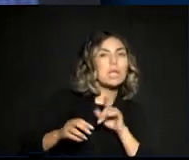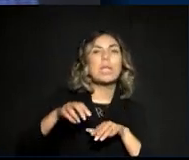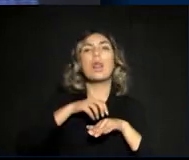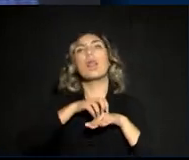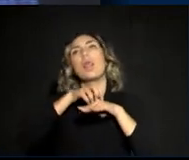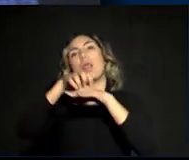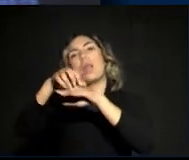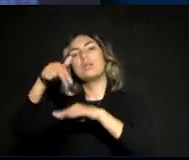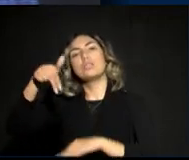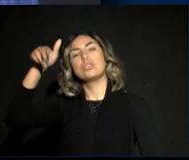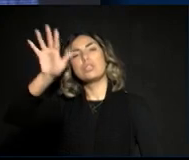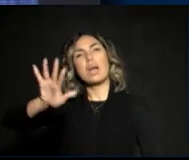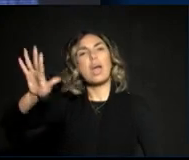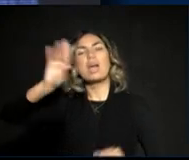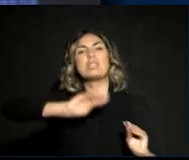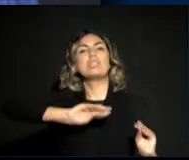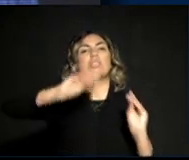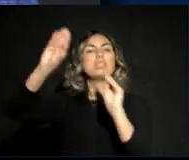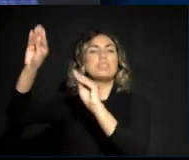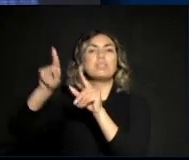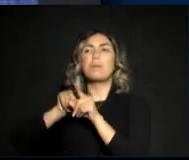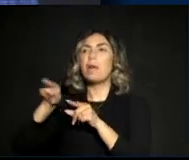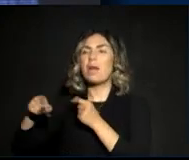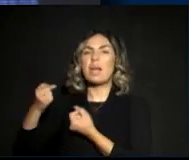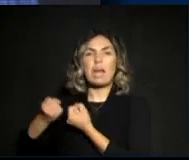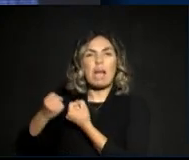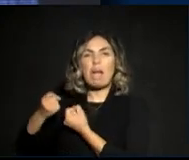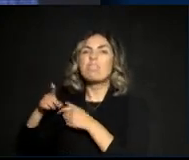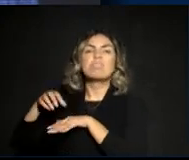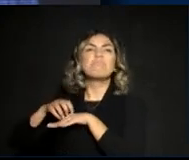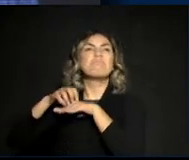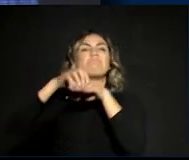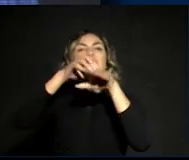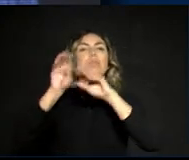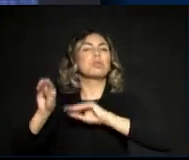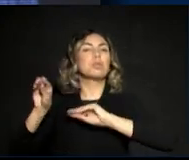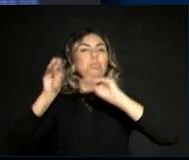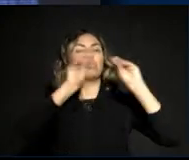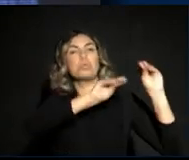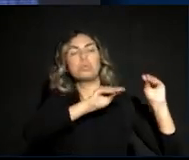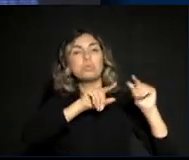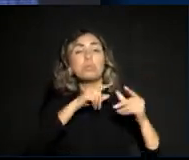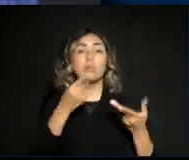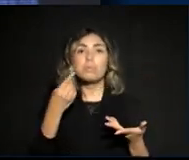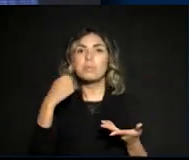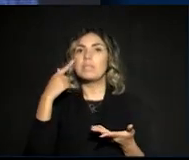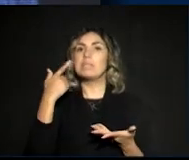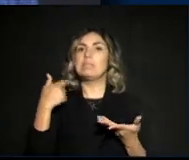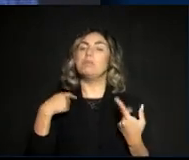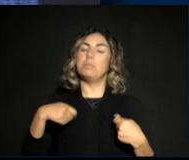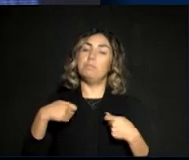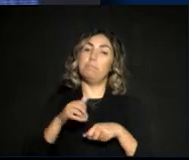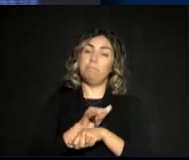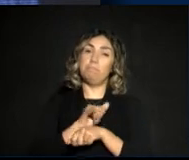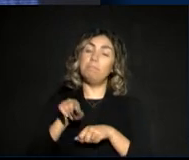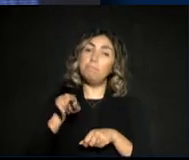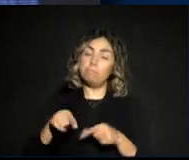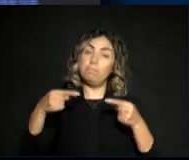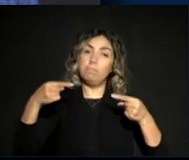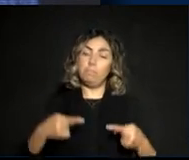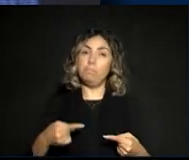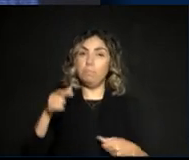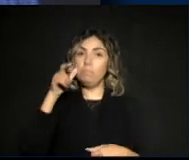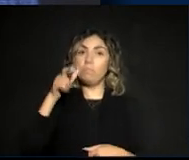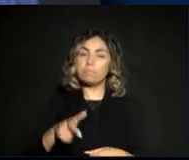está automobilística que tá indo embora para Goiás e para o Nordeste você começa a perceber a o que fazer esse desafio